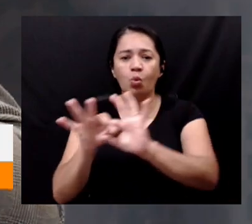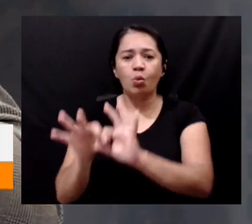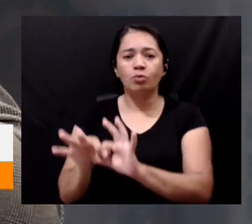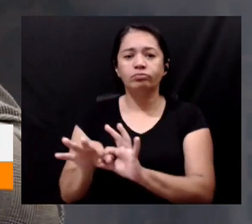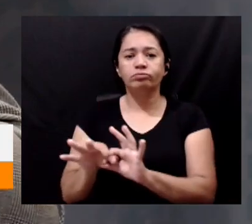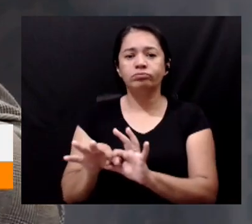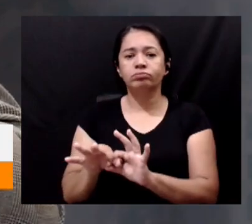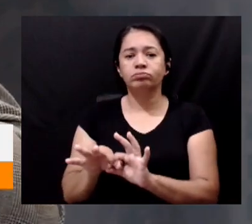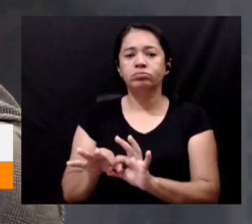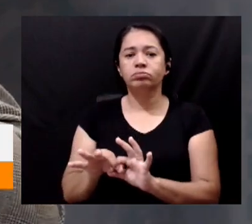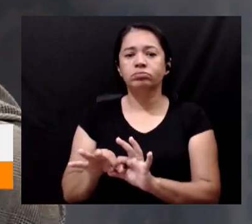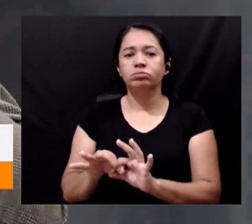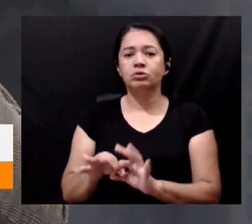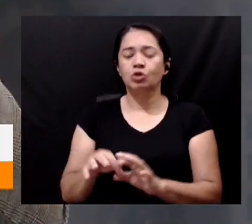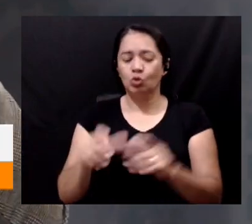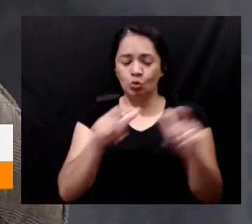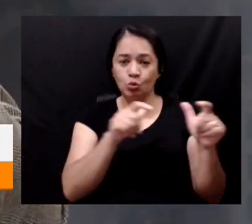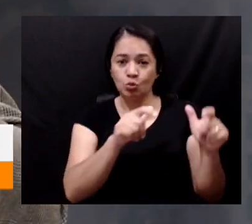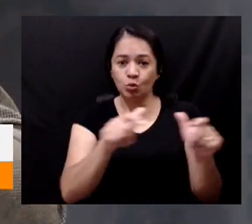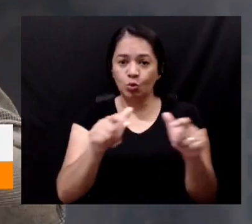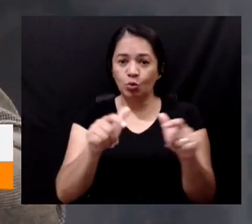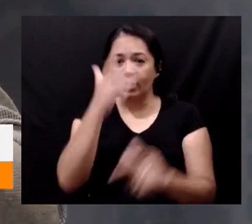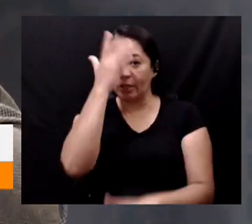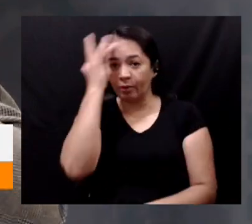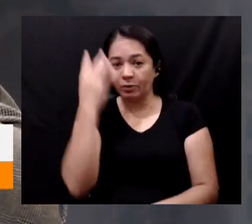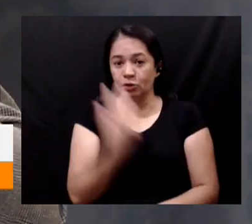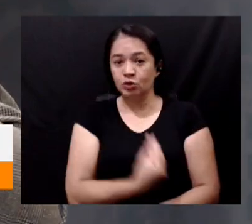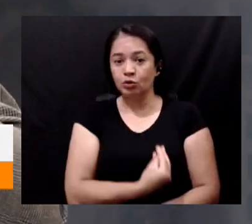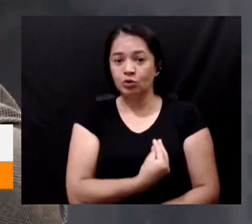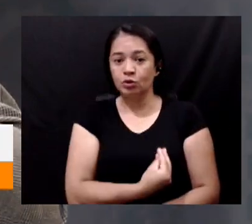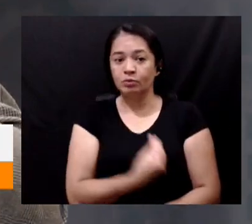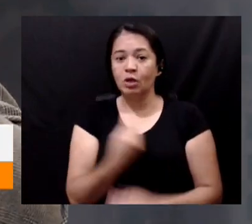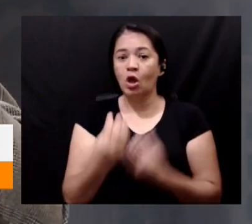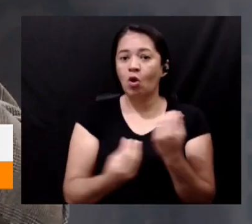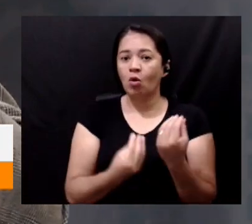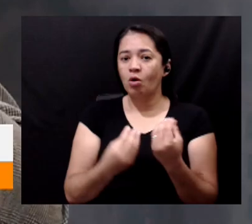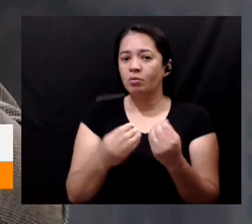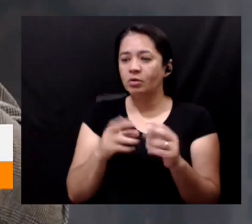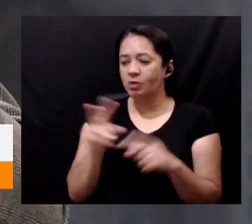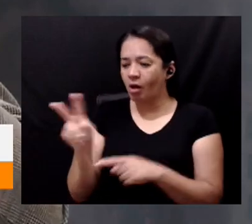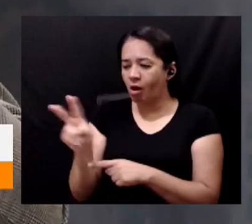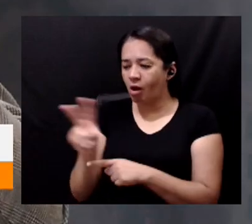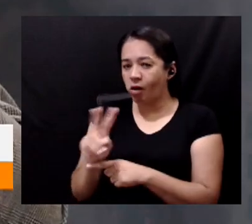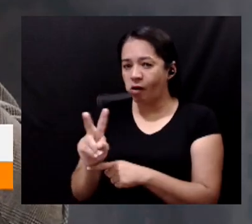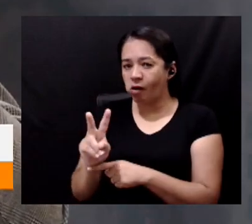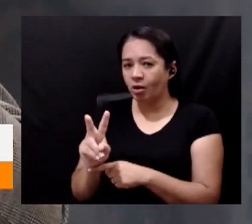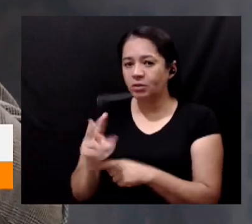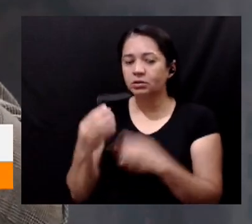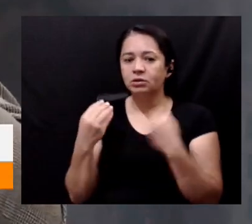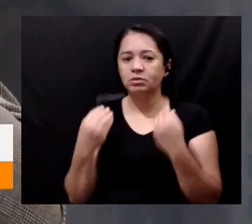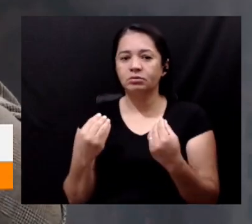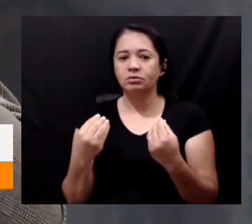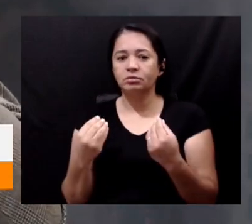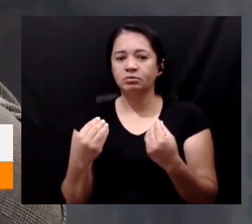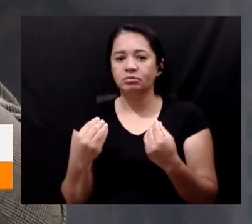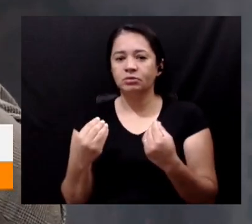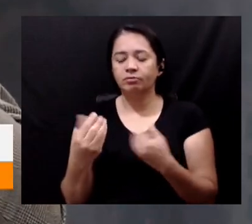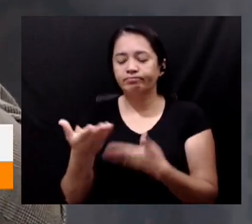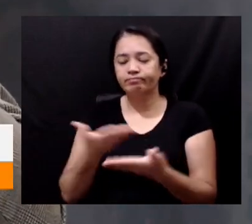do ambiente que a pessoa vive, de como ela é assistida, que vai estar interferindo ali